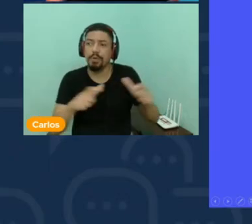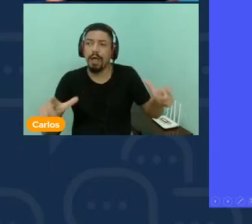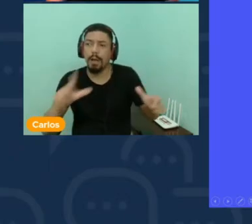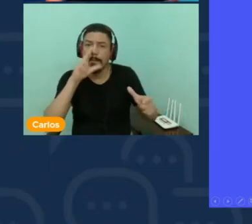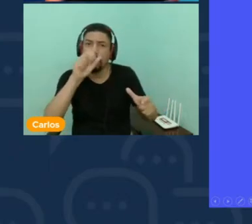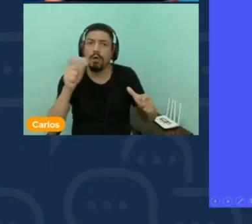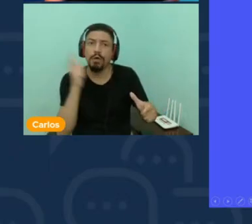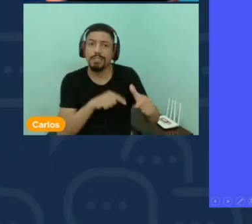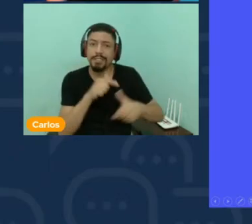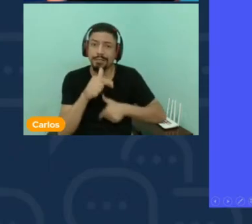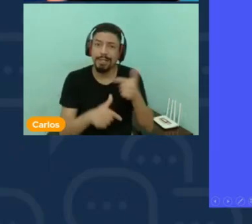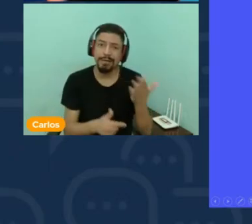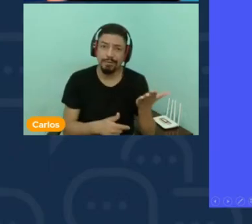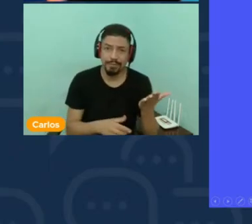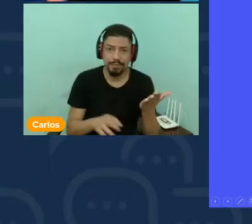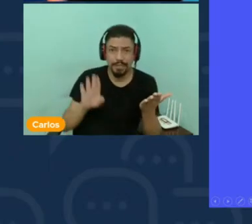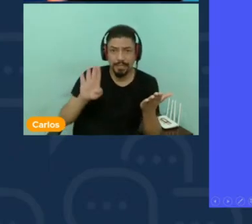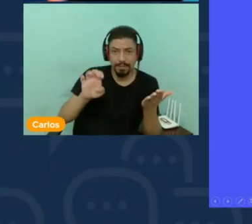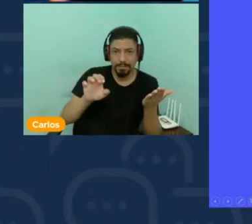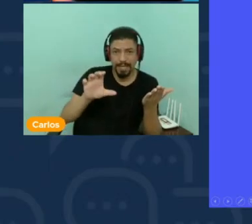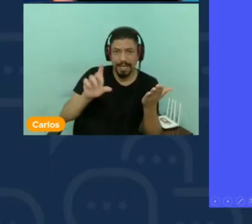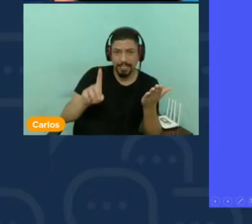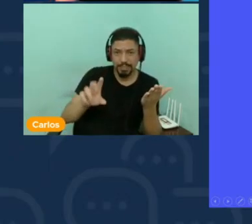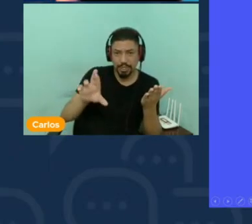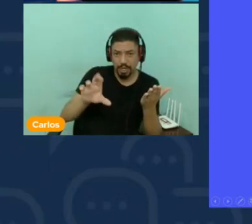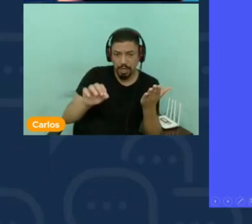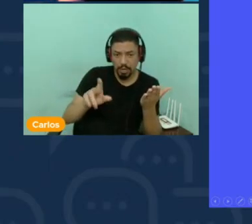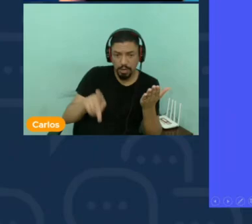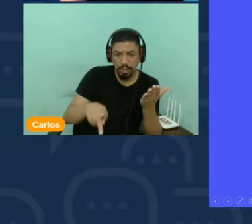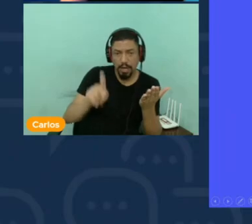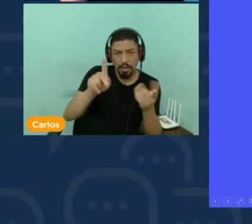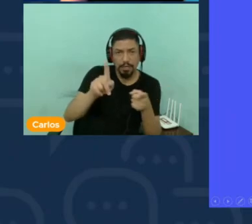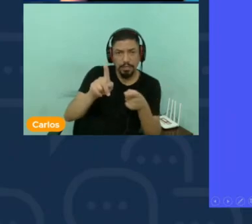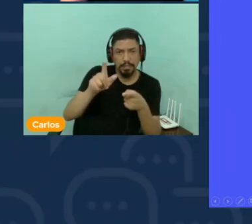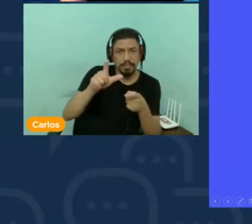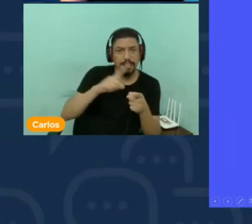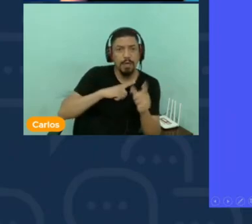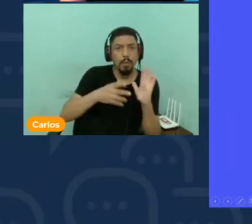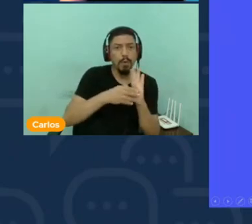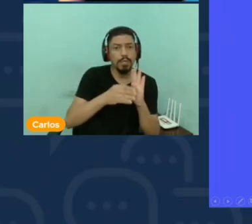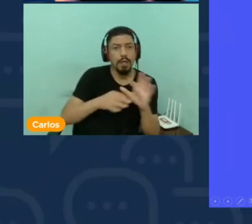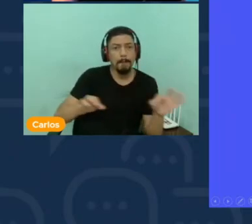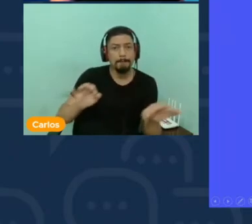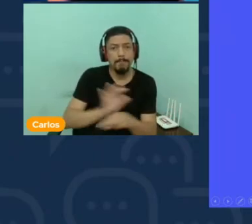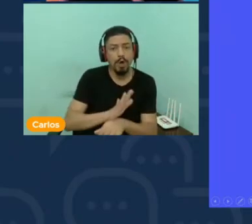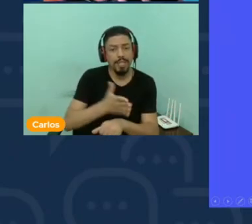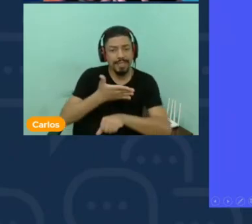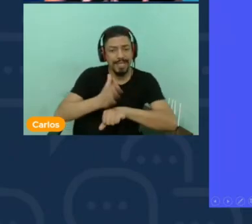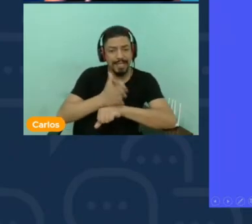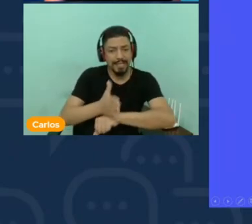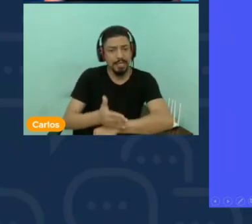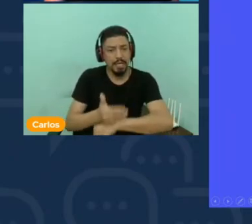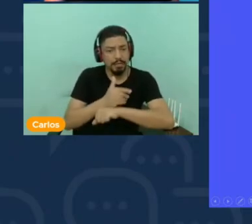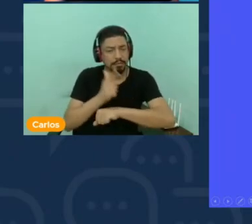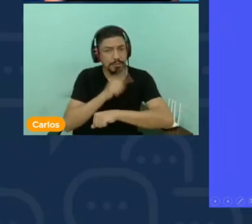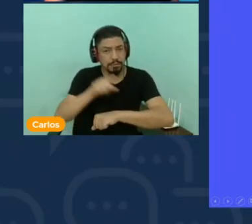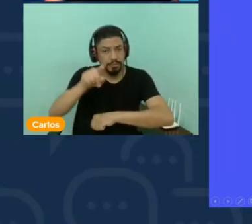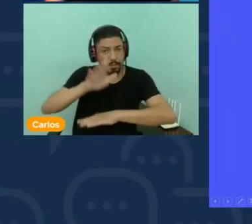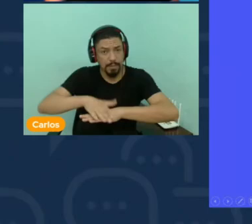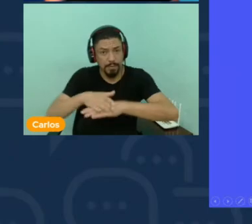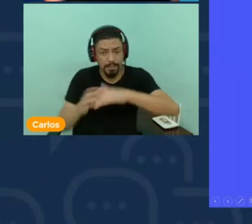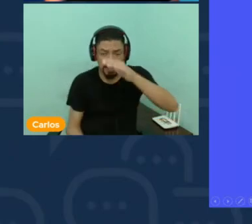isso. Então, o Bedrock já vai trazer esses modelos pré-treinados para você. Você pode criar a sua própria